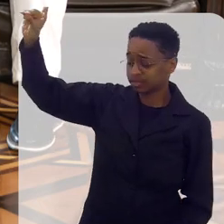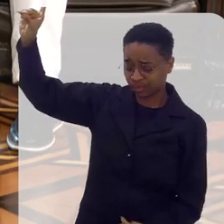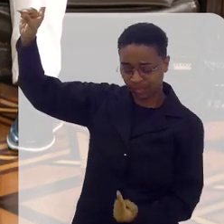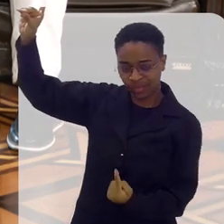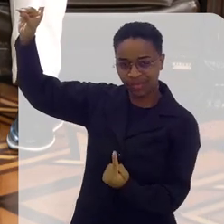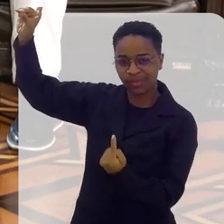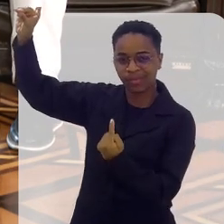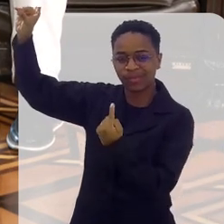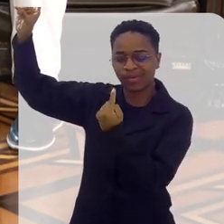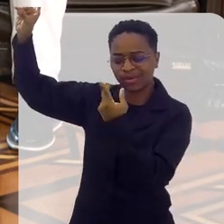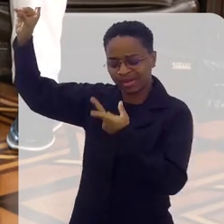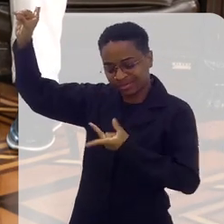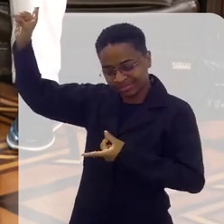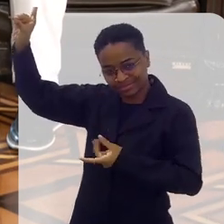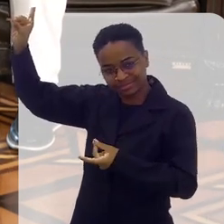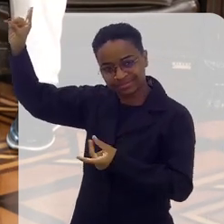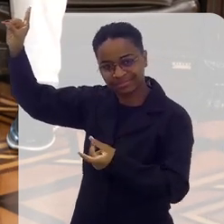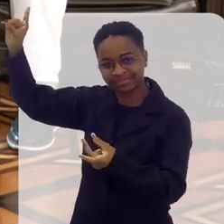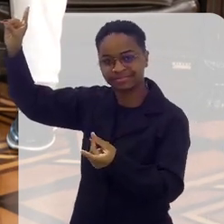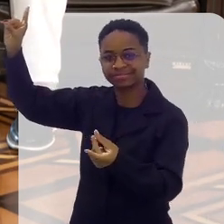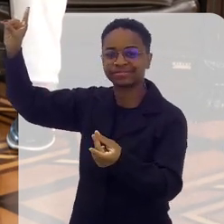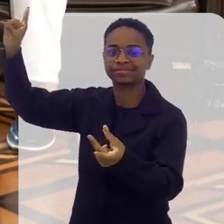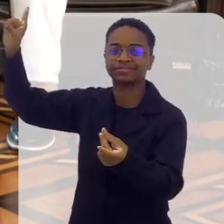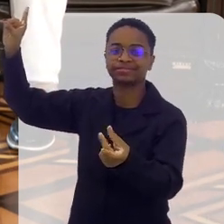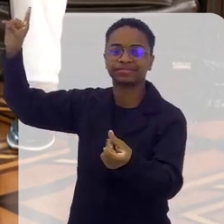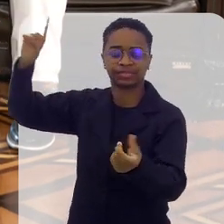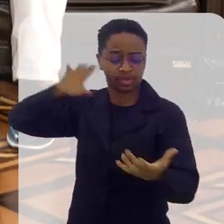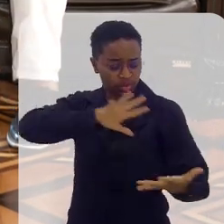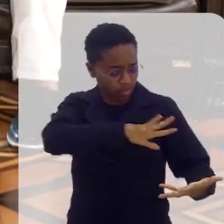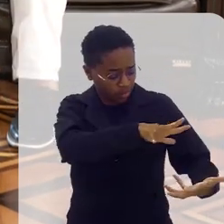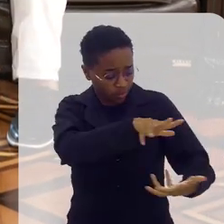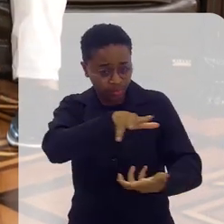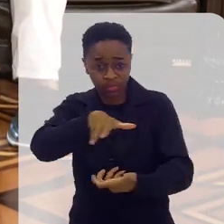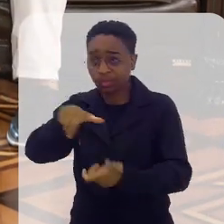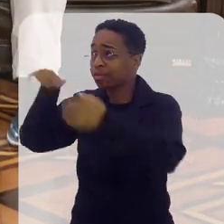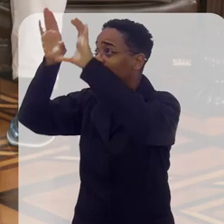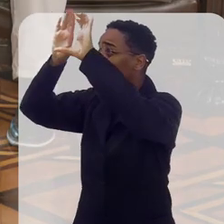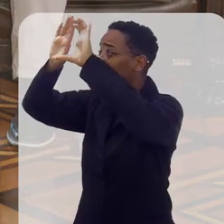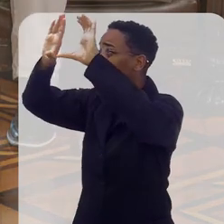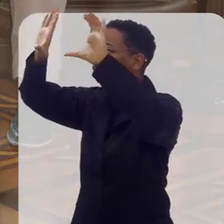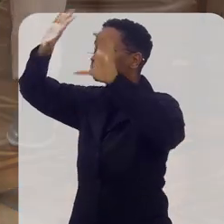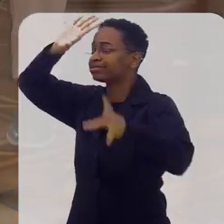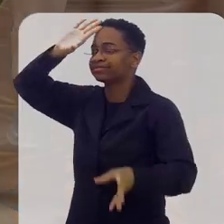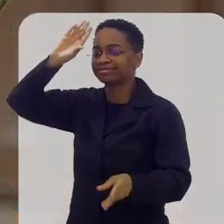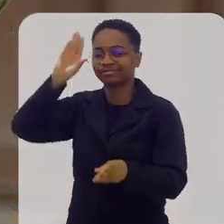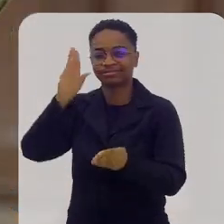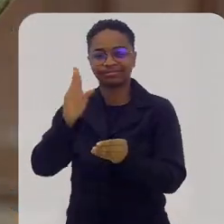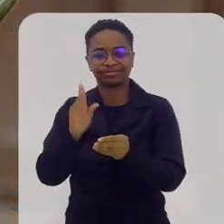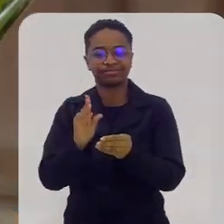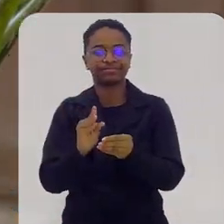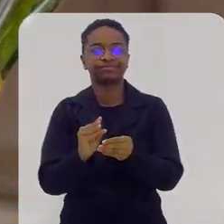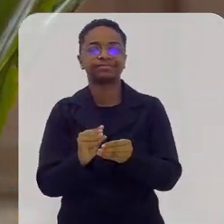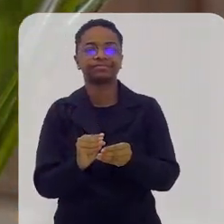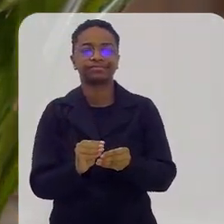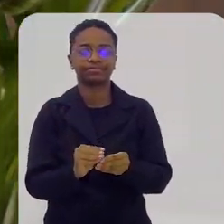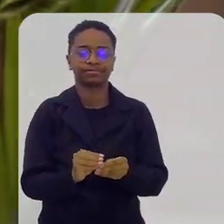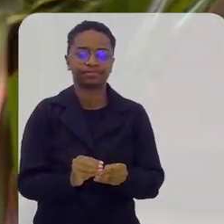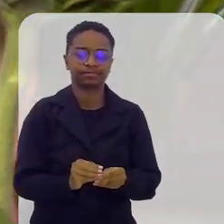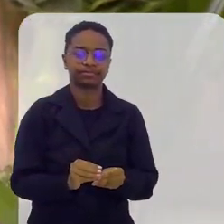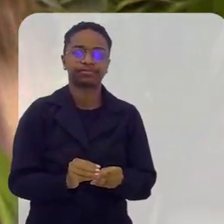pois só tu és o Deus eterno sobre toda a